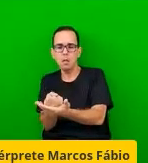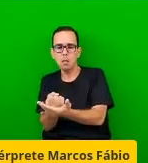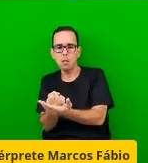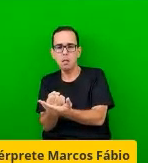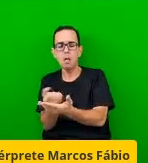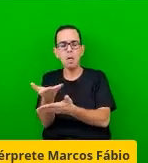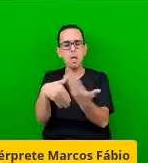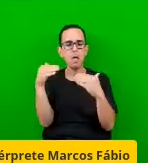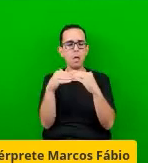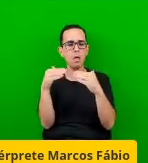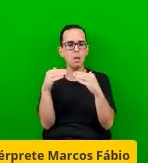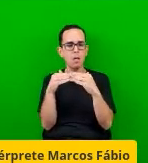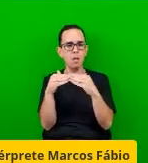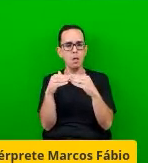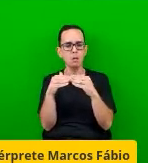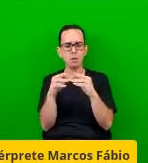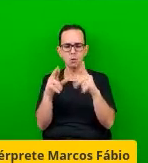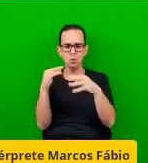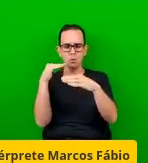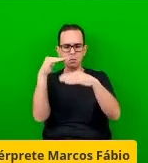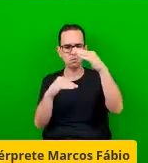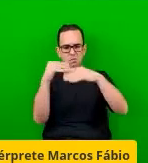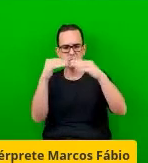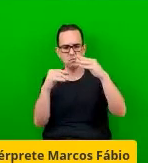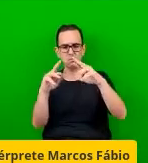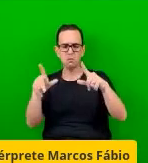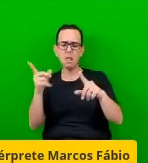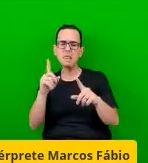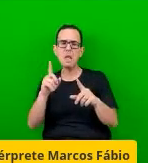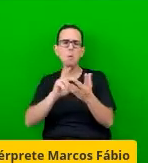marcada pela individualidade e não mais